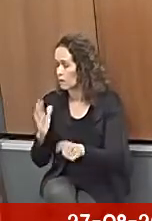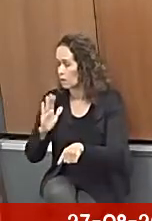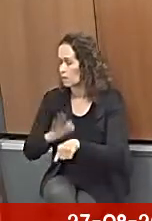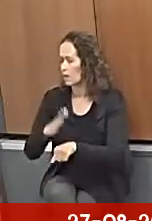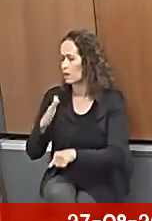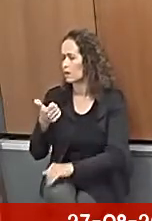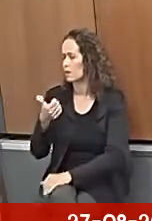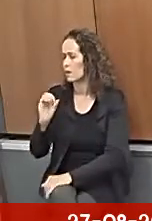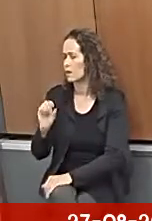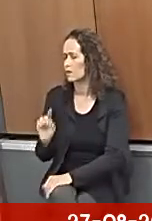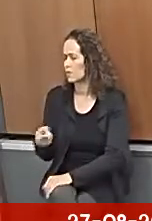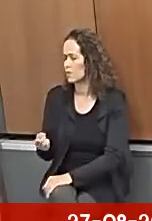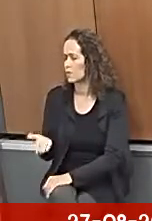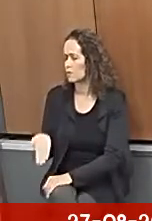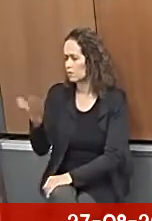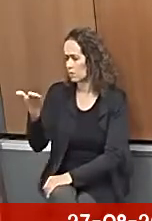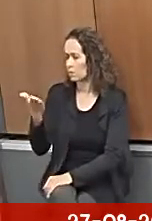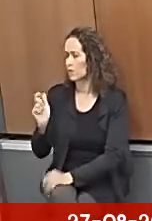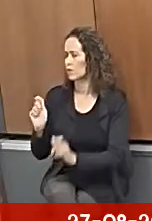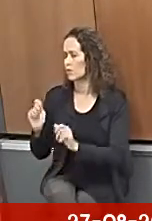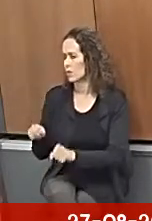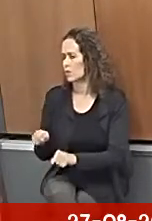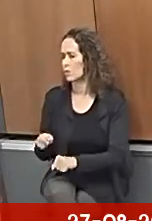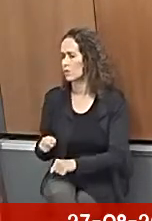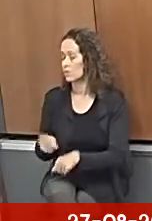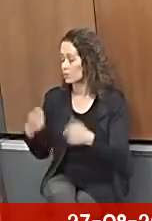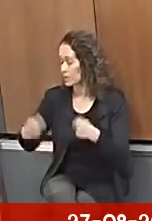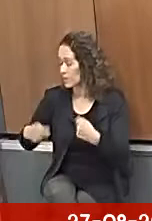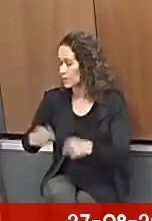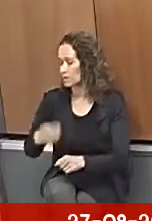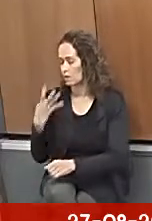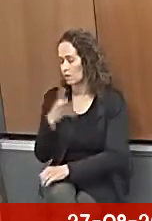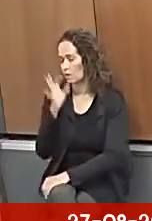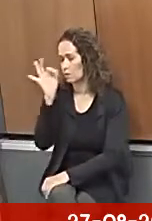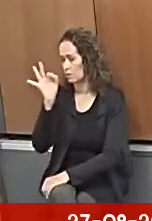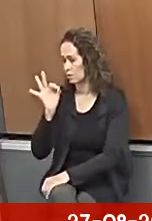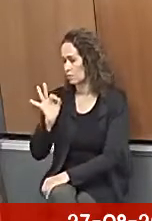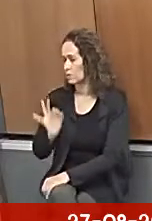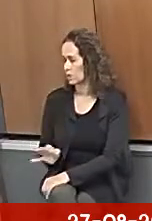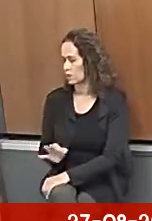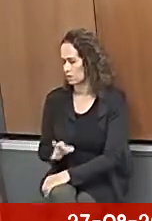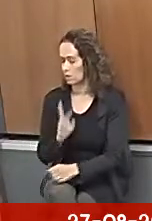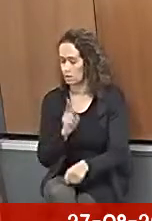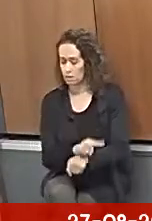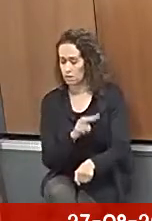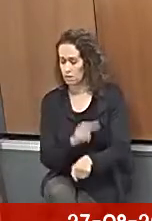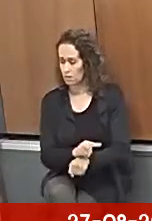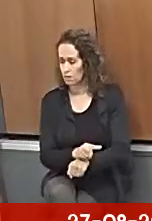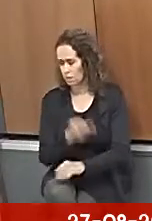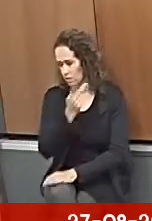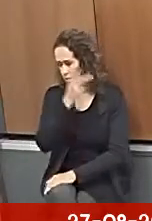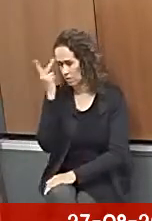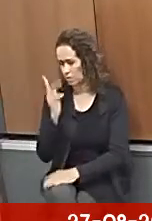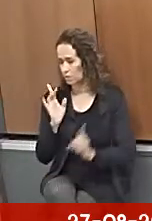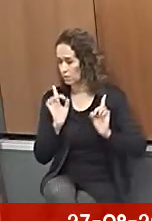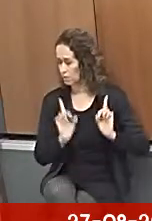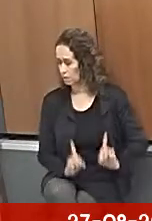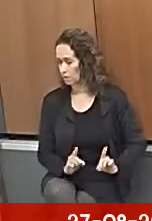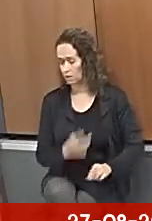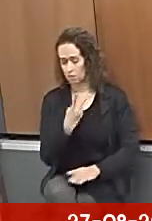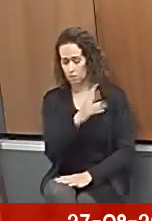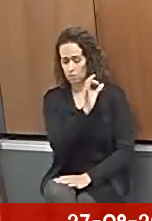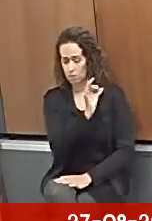devem obrigatoriamente reservar quatro por cento da sua capacidade total para as pessoas com deficiência sendo dois por cento para